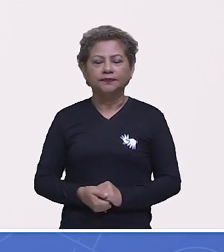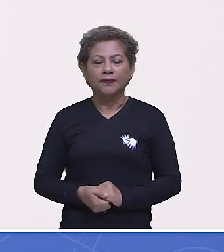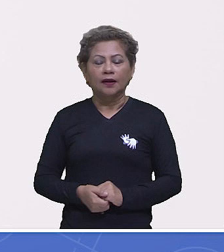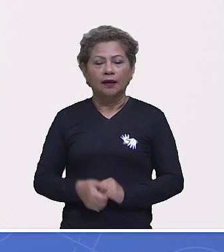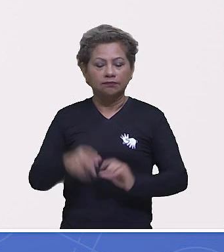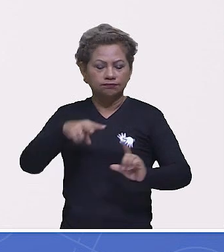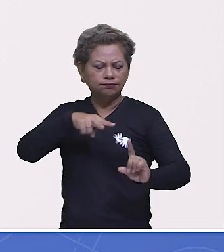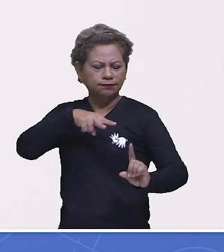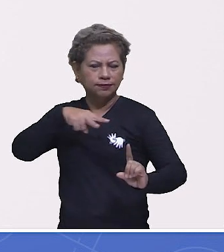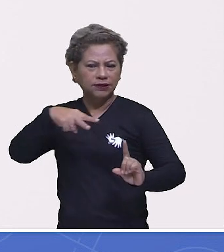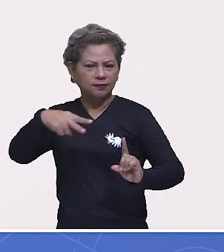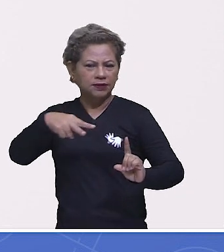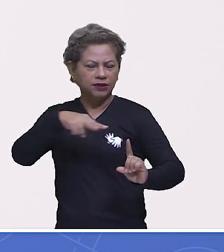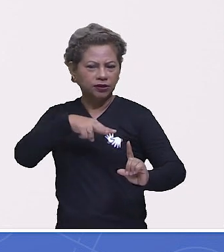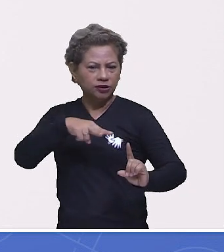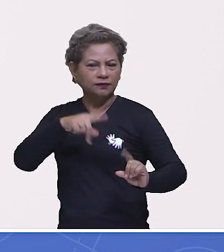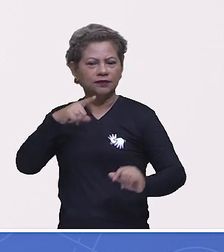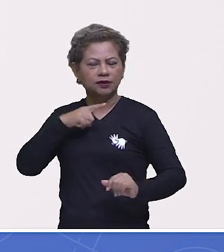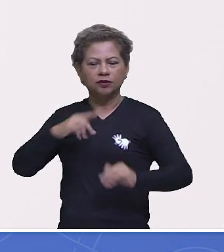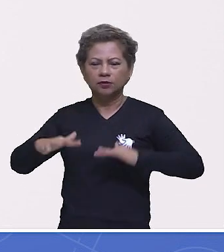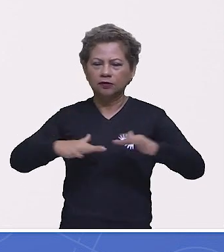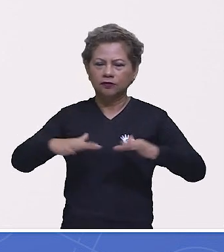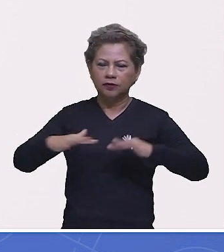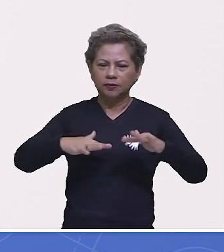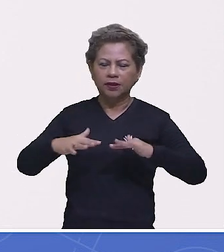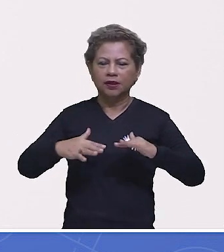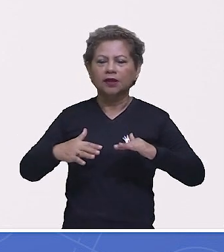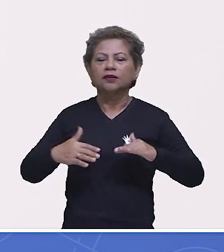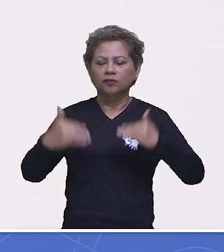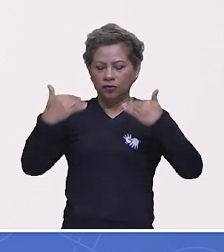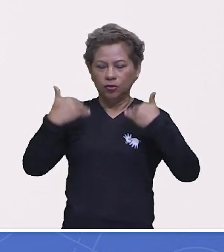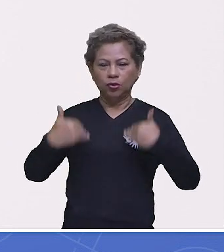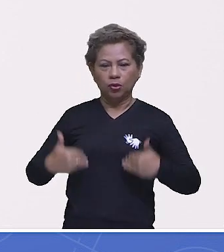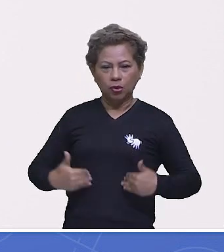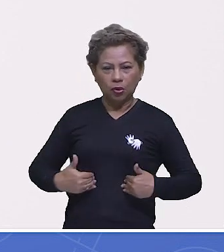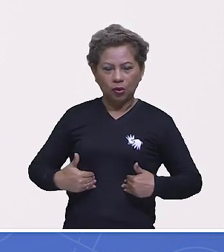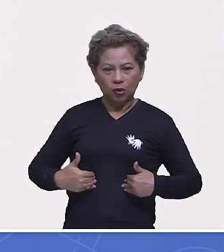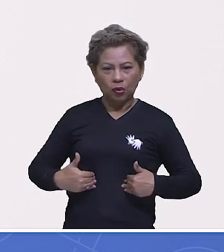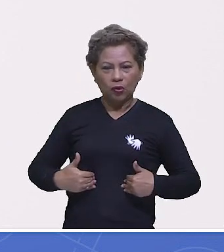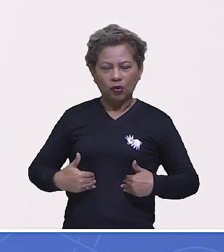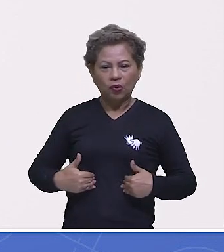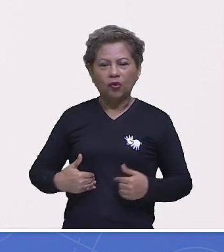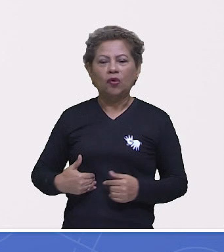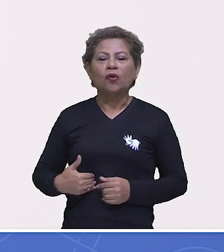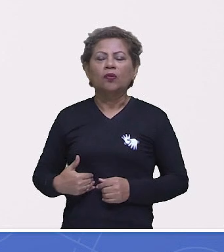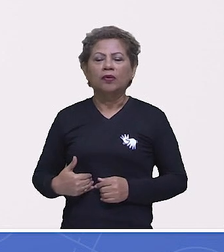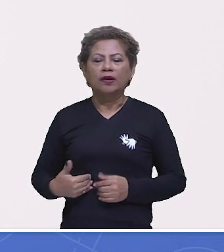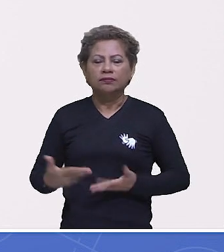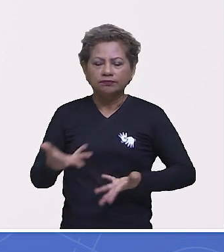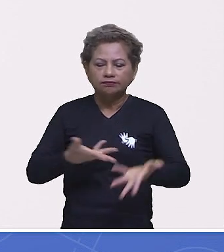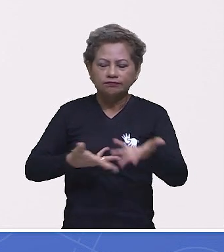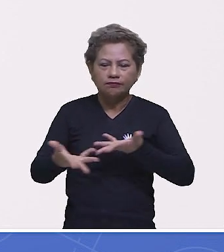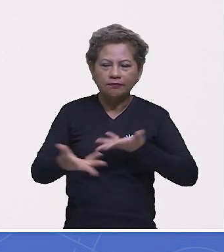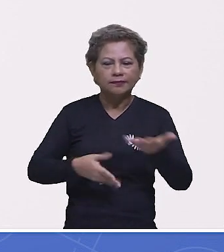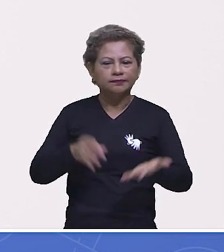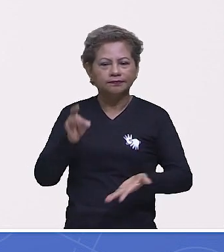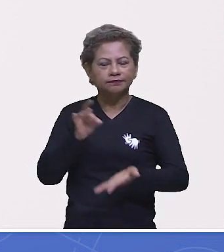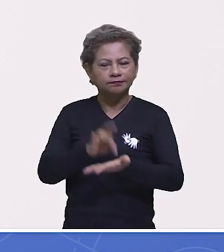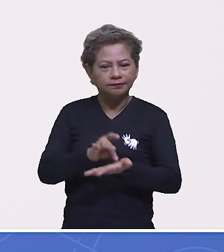perspectiva da cultura de movimento, o corpo do ser humano é um meio de integração do indivíduo com a realidade que o